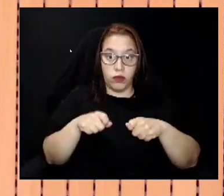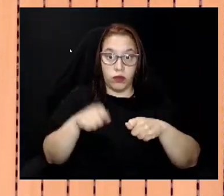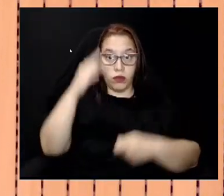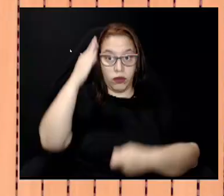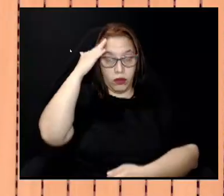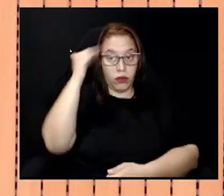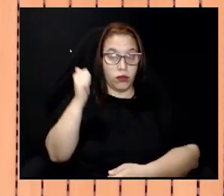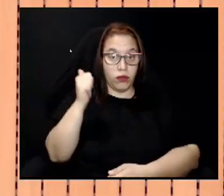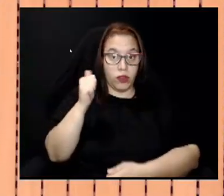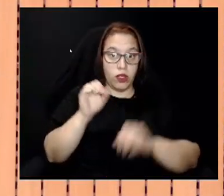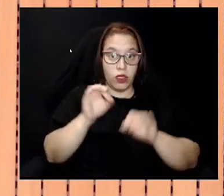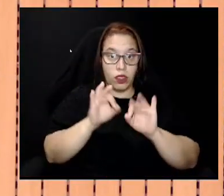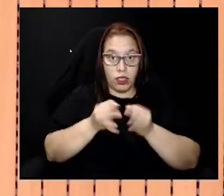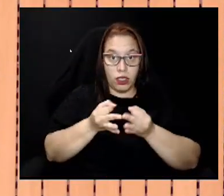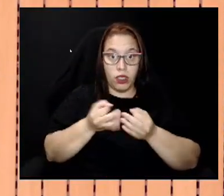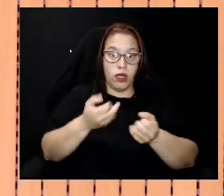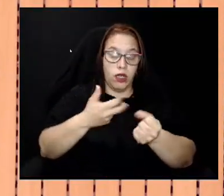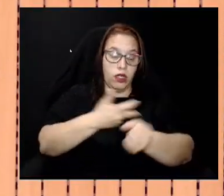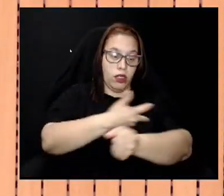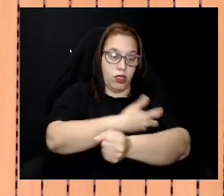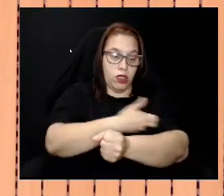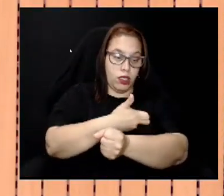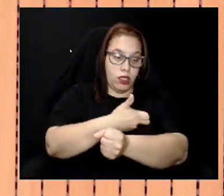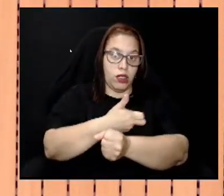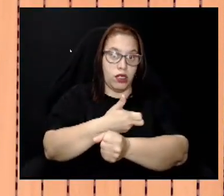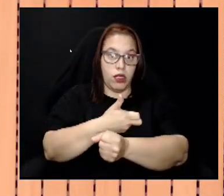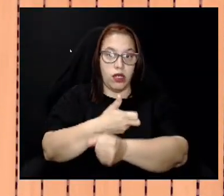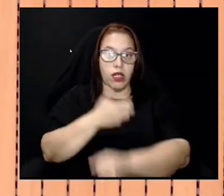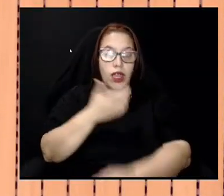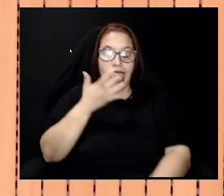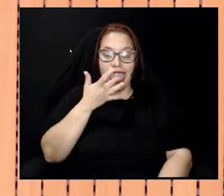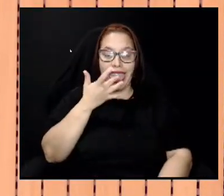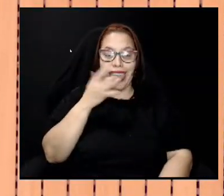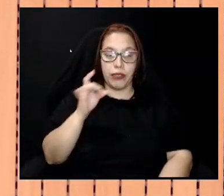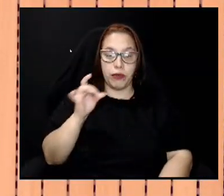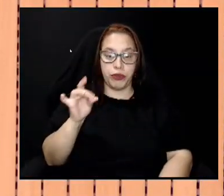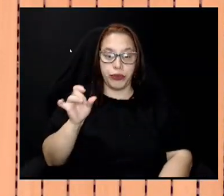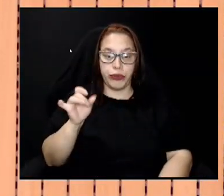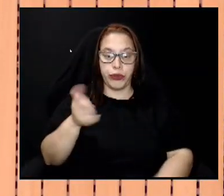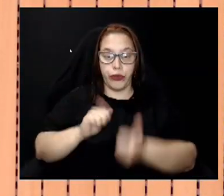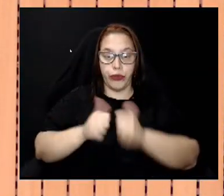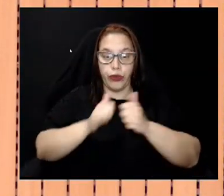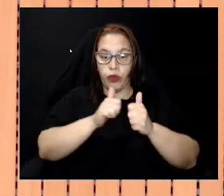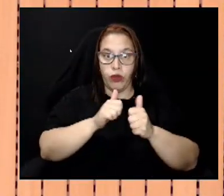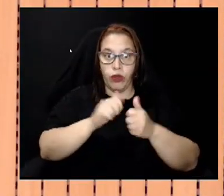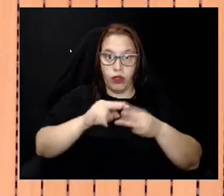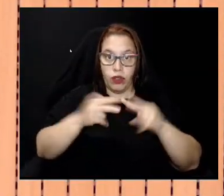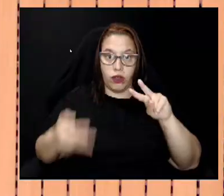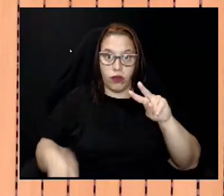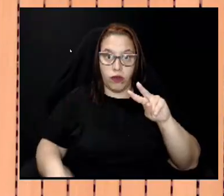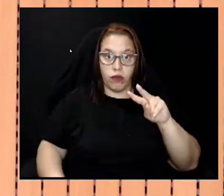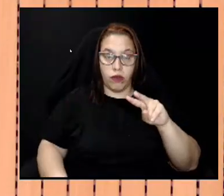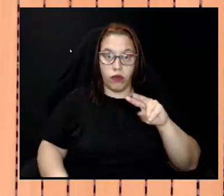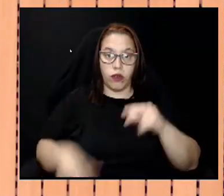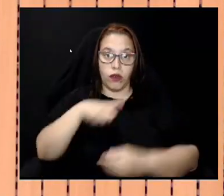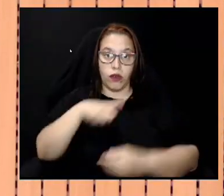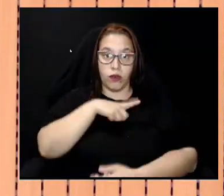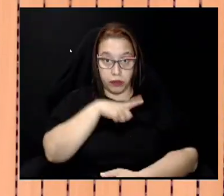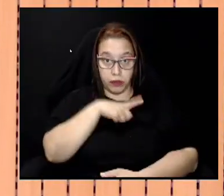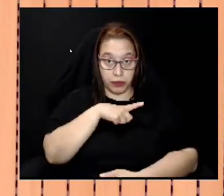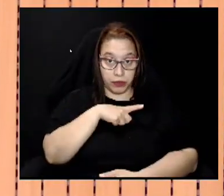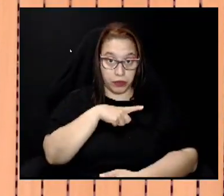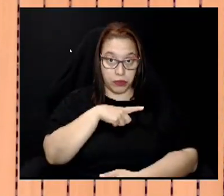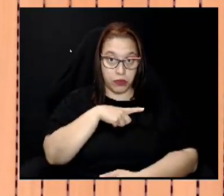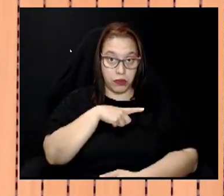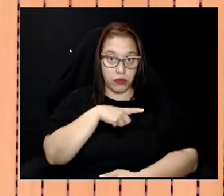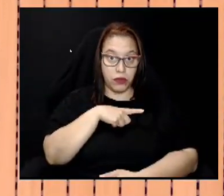simples exame de sangue ou até uma coleta de saliva e fazendo uma avaliação genética. Então, como isso existe, mulheres que têm